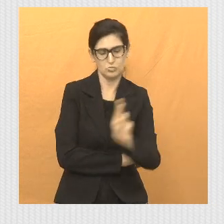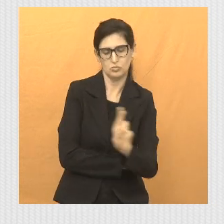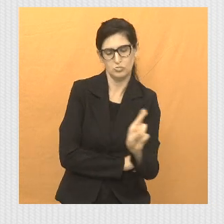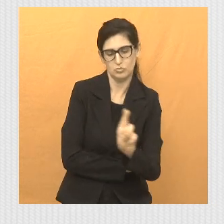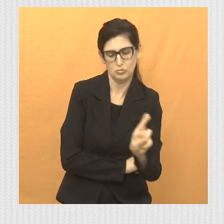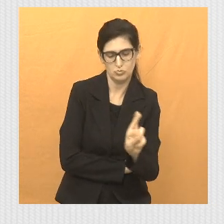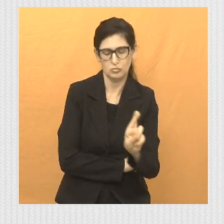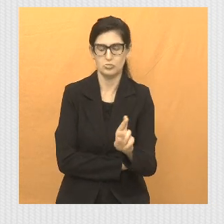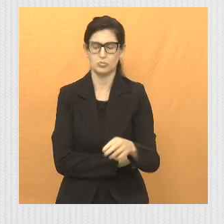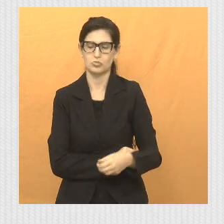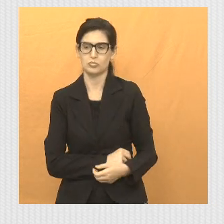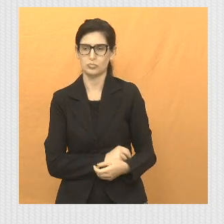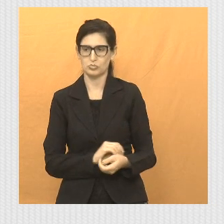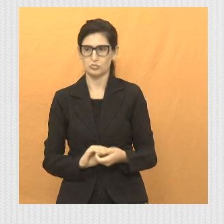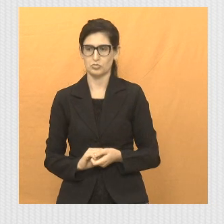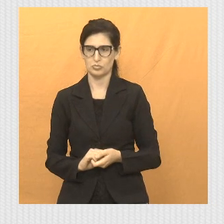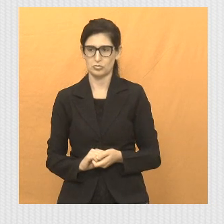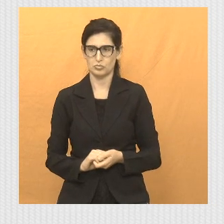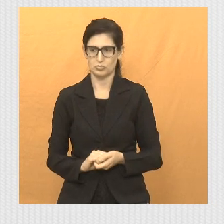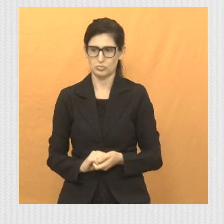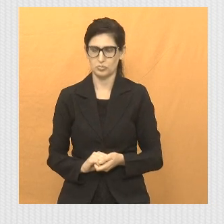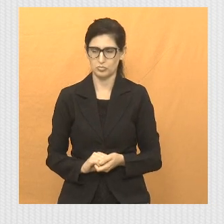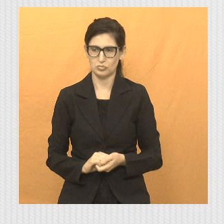638.679. Pode passar.